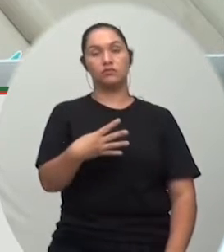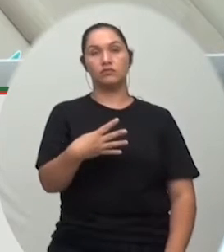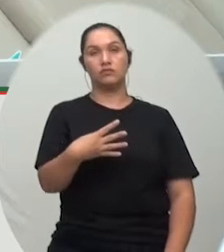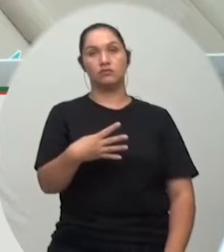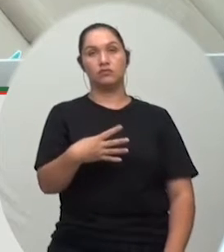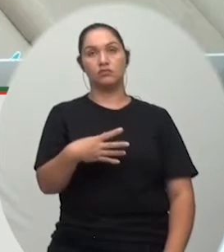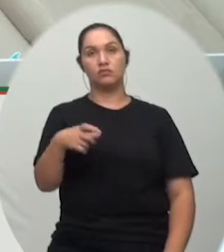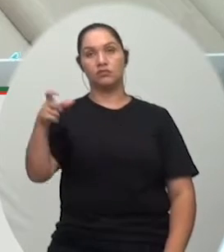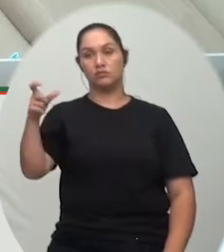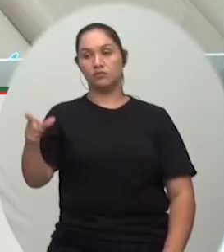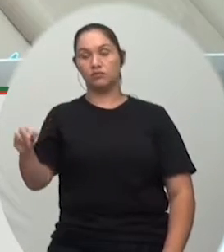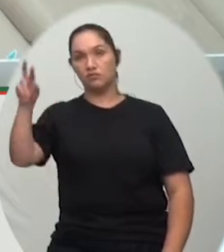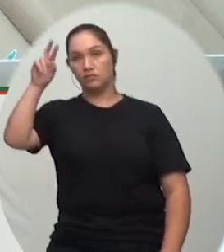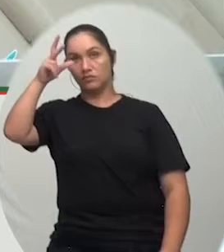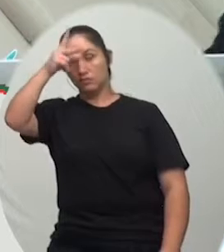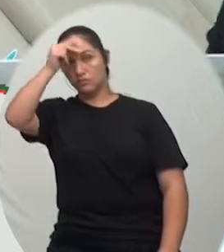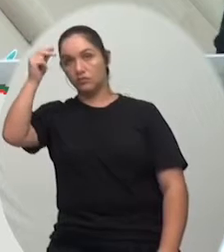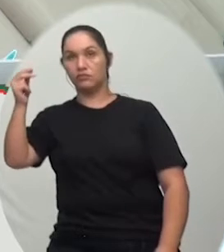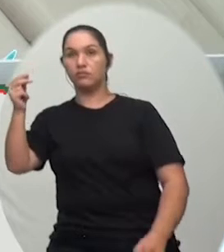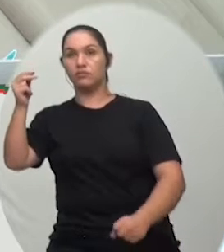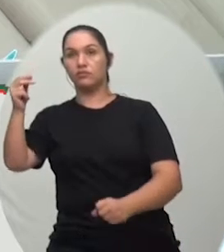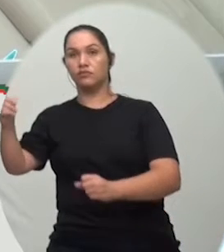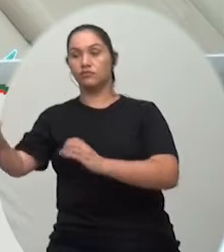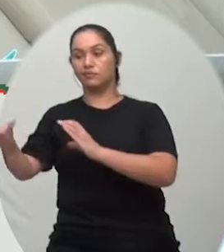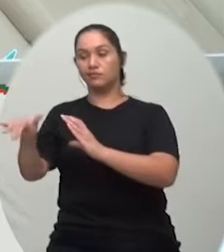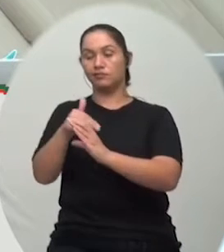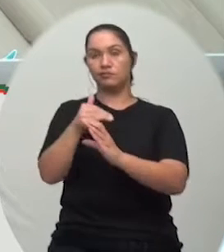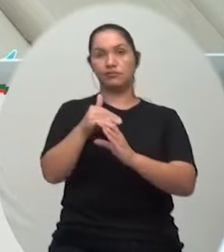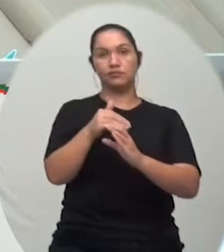PE 04/19, encaminhado pelo Prefeito Municipal, que